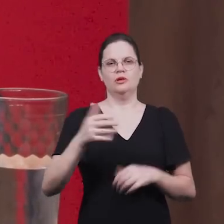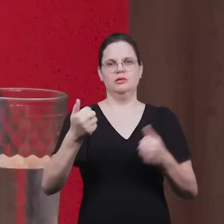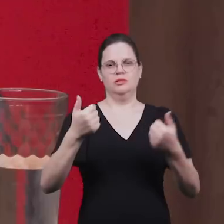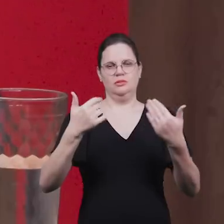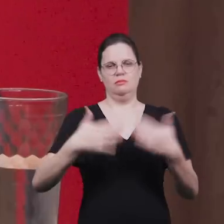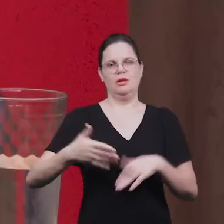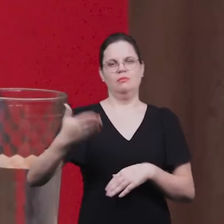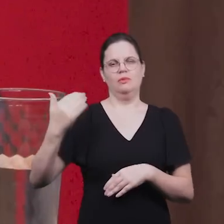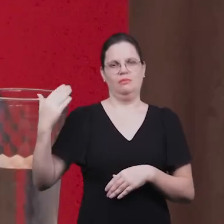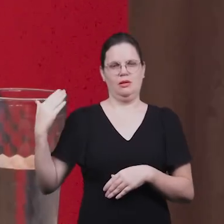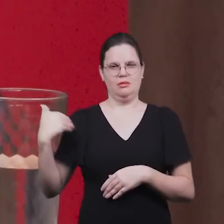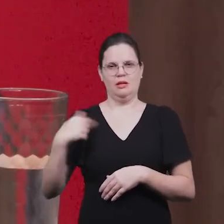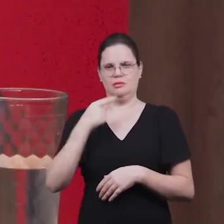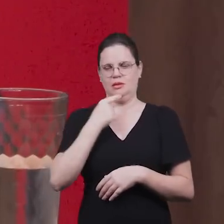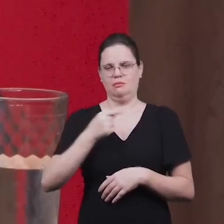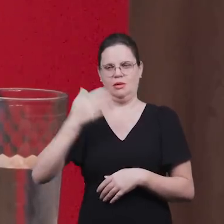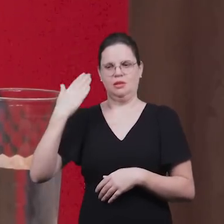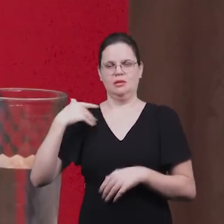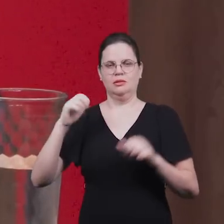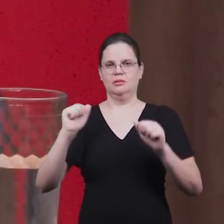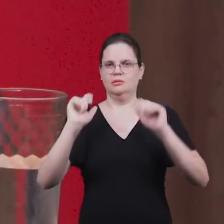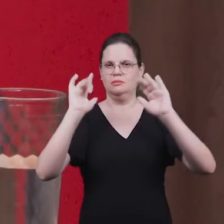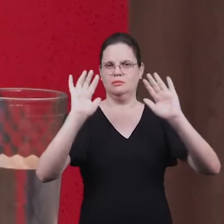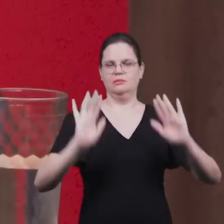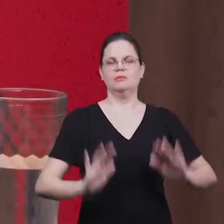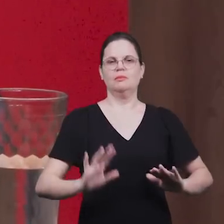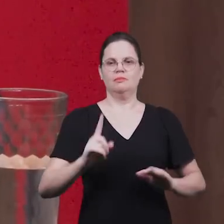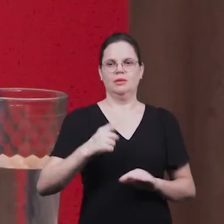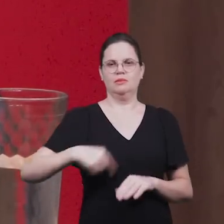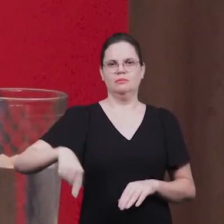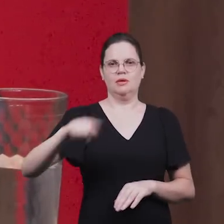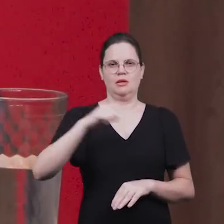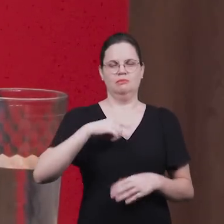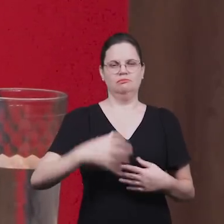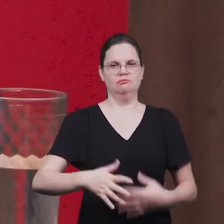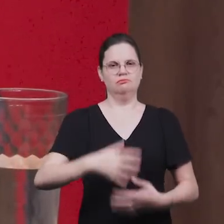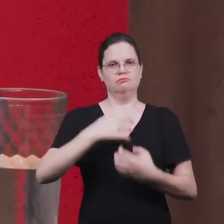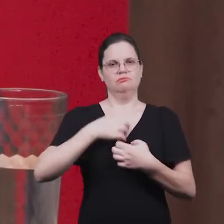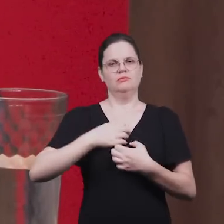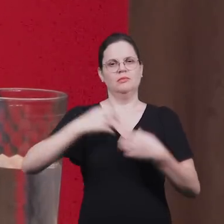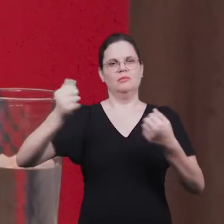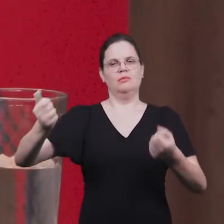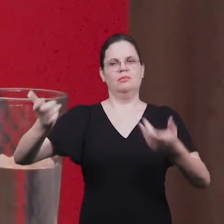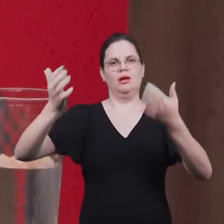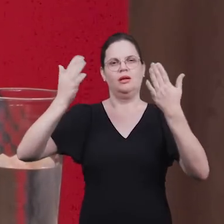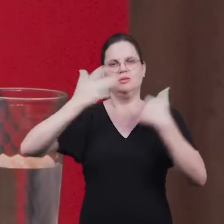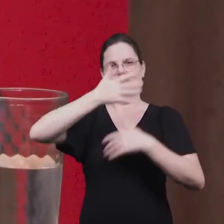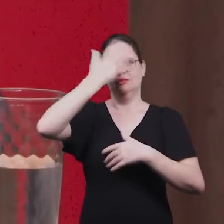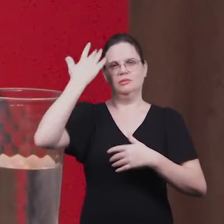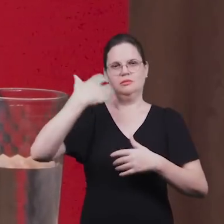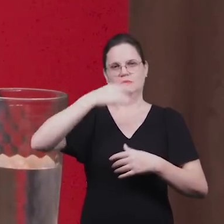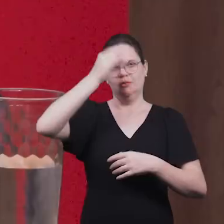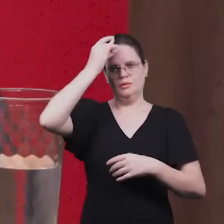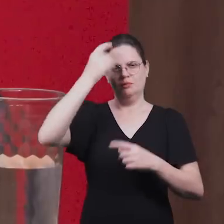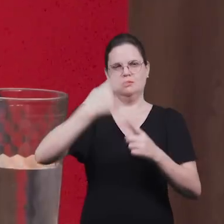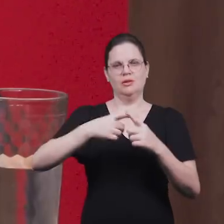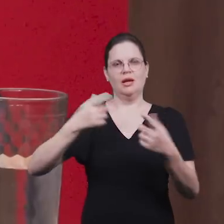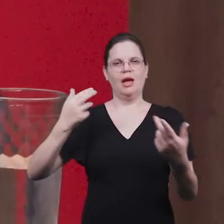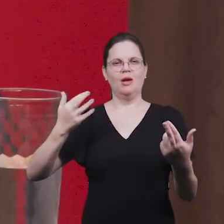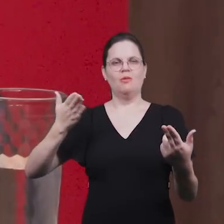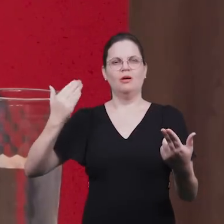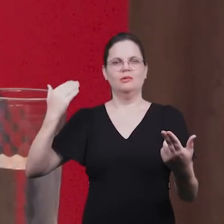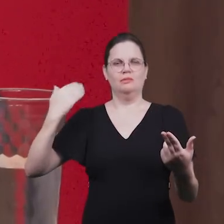programa passado, que é uma bênção que nós recebemos do Senhor, aquilo que veio